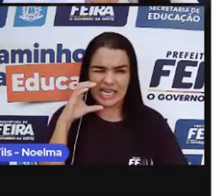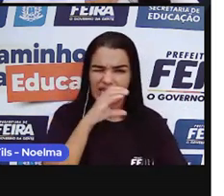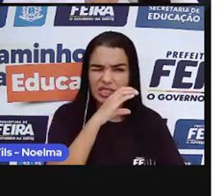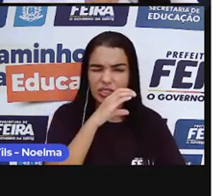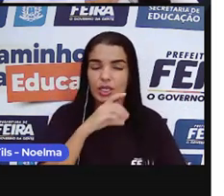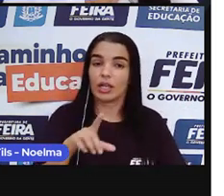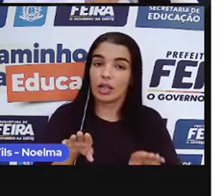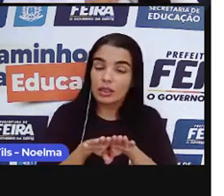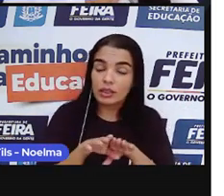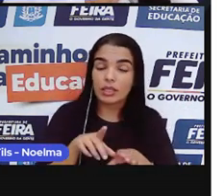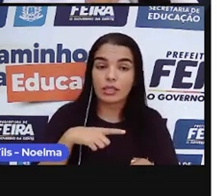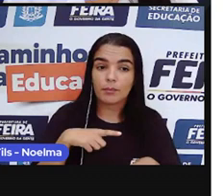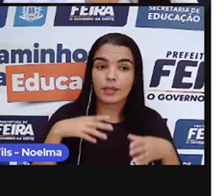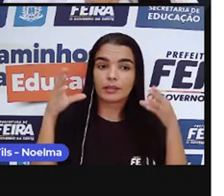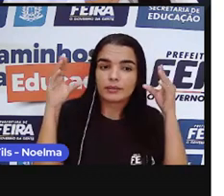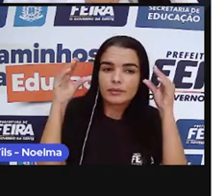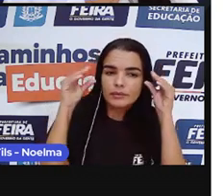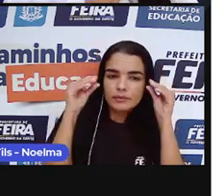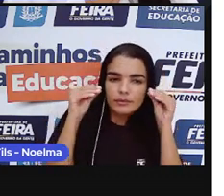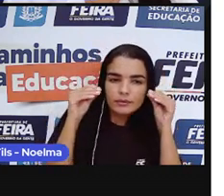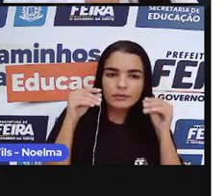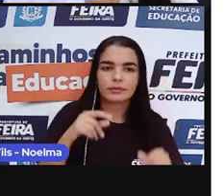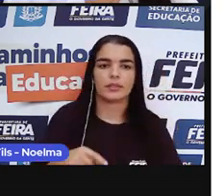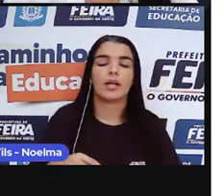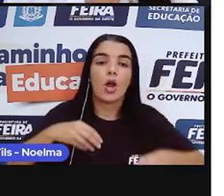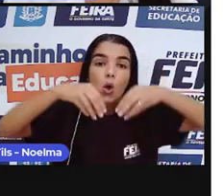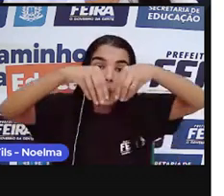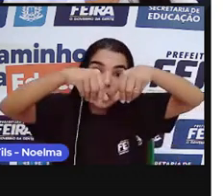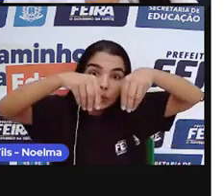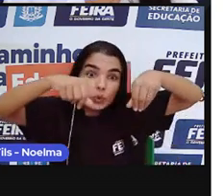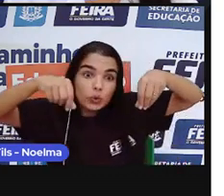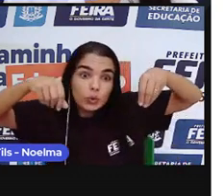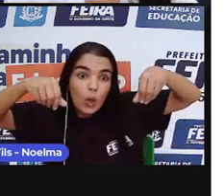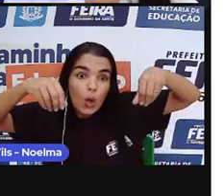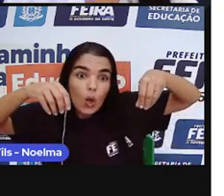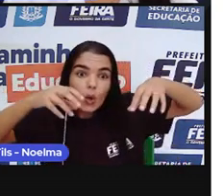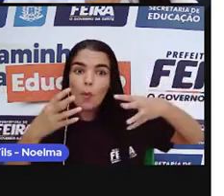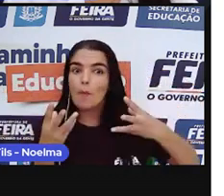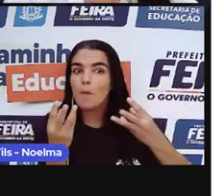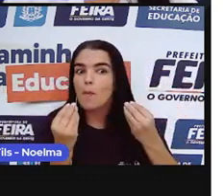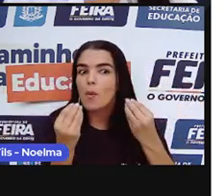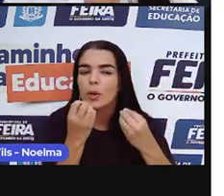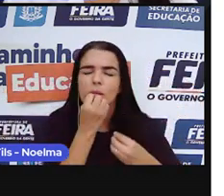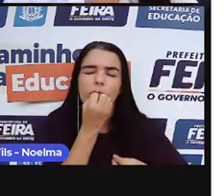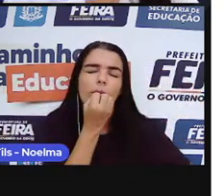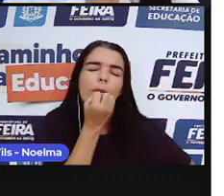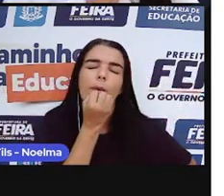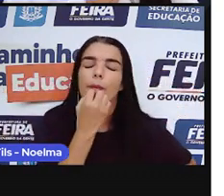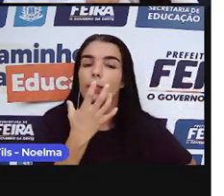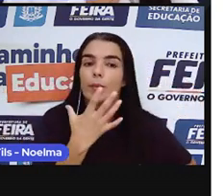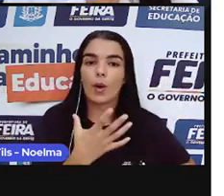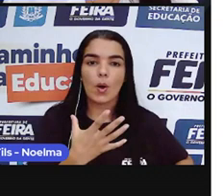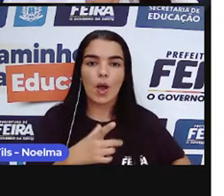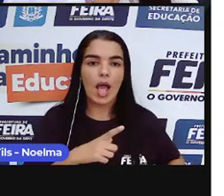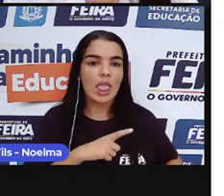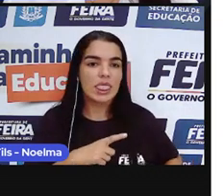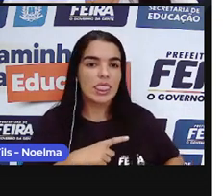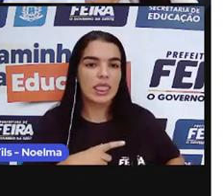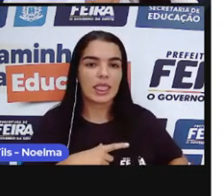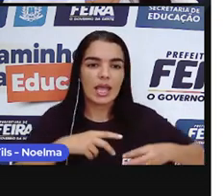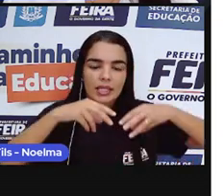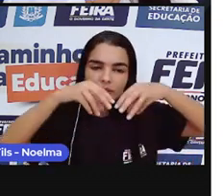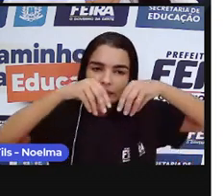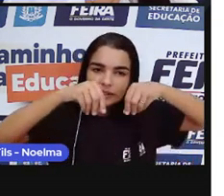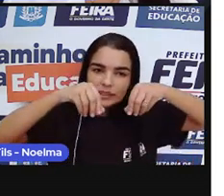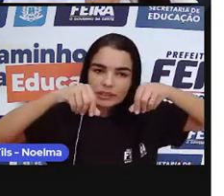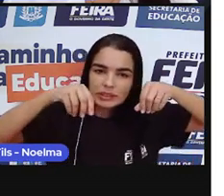rico e apresenta aí grande ciclagem de nutrientes, grande quantidade de nutrientes. No entanto, a redução